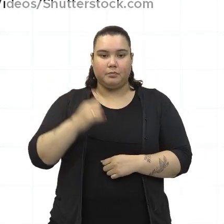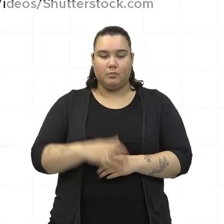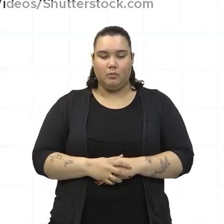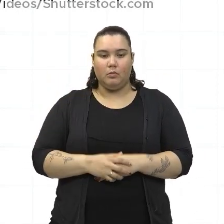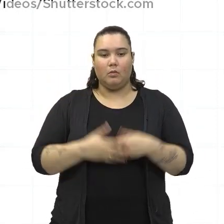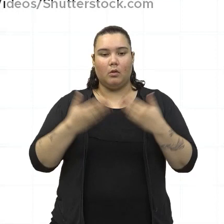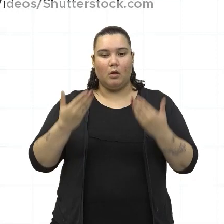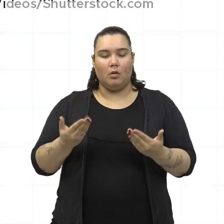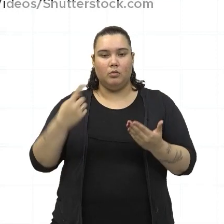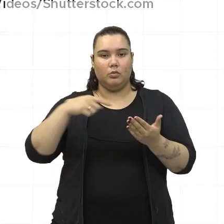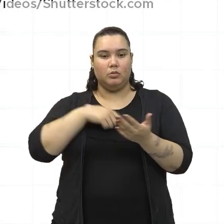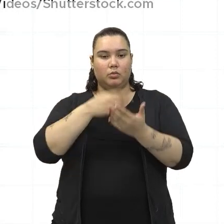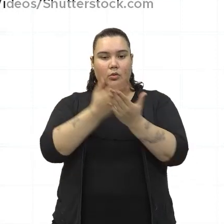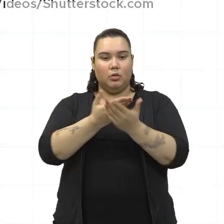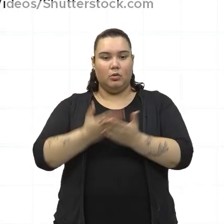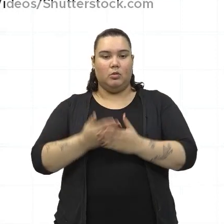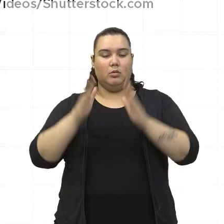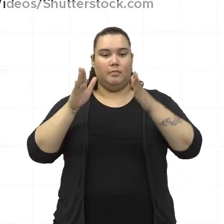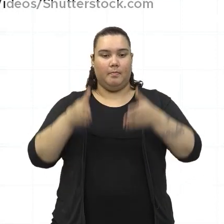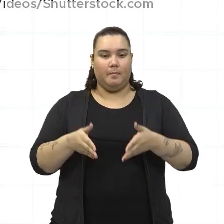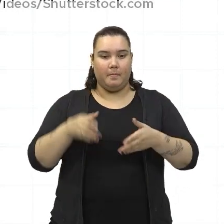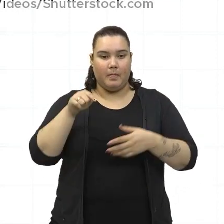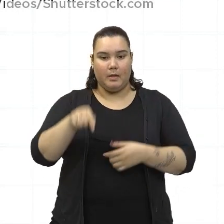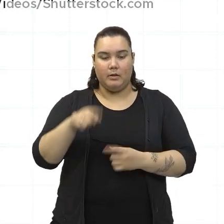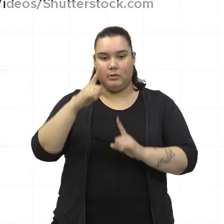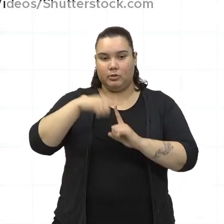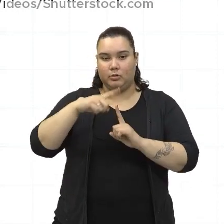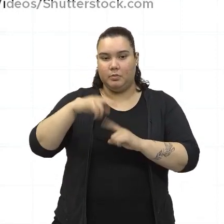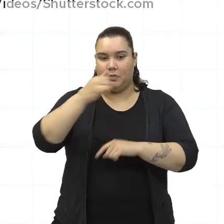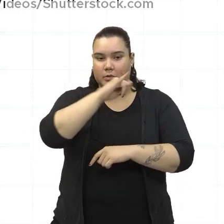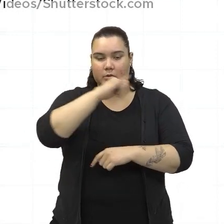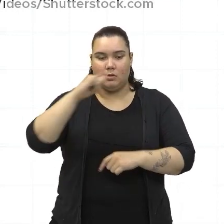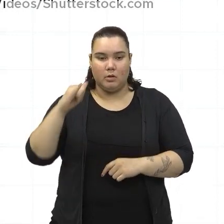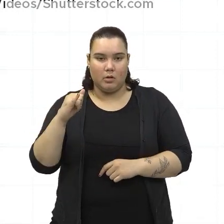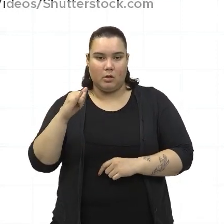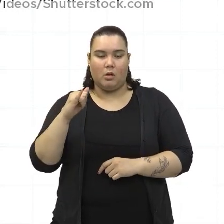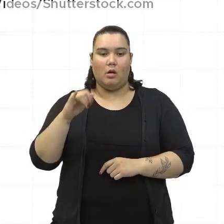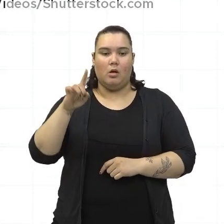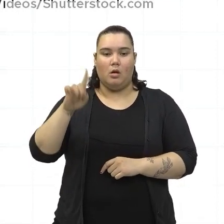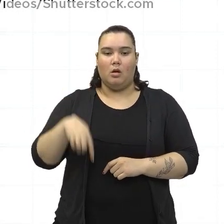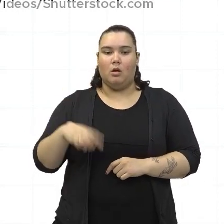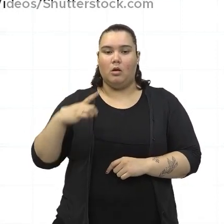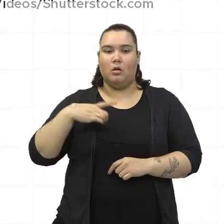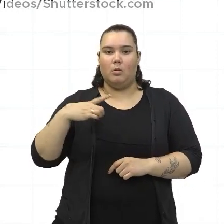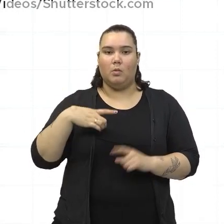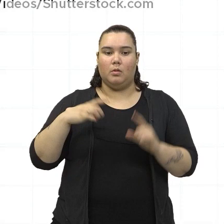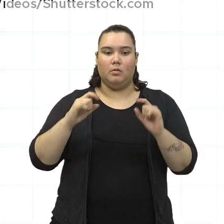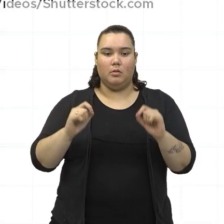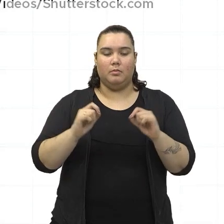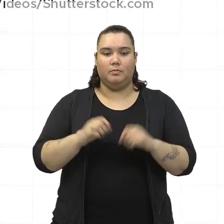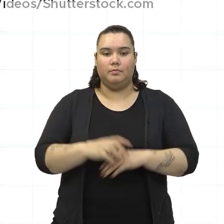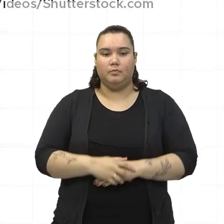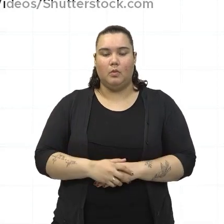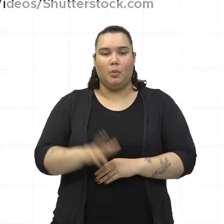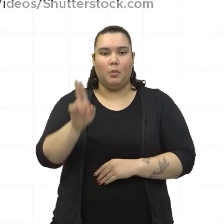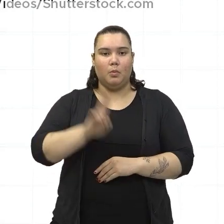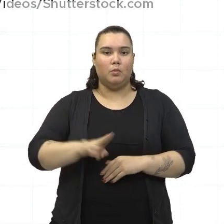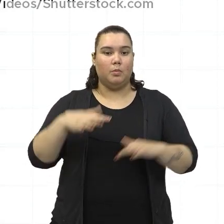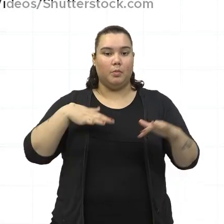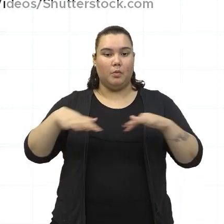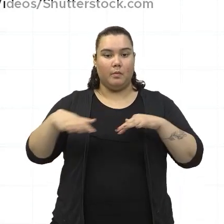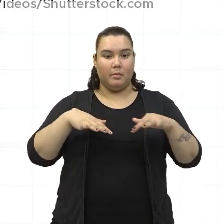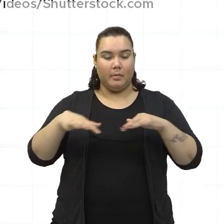como nós já estudamos, a gente viu que a energia cinética é aquela energia onde nós temos o uso do movimento, né,